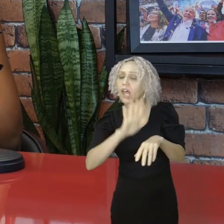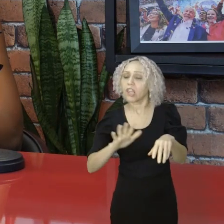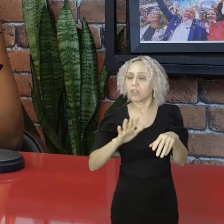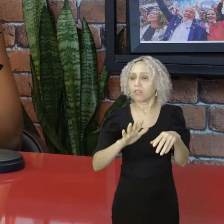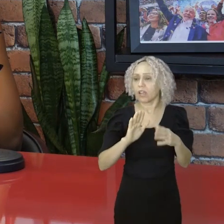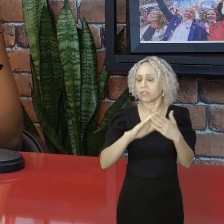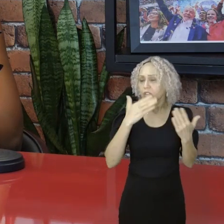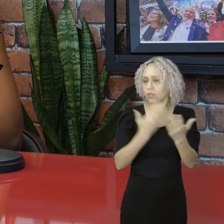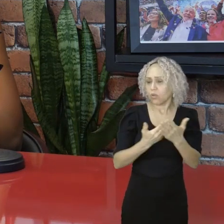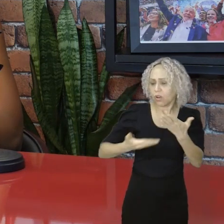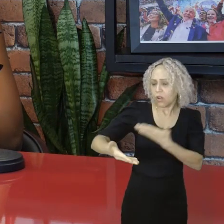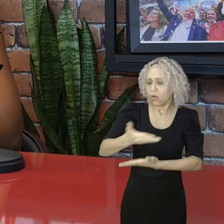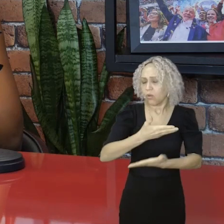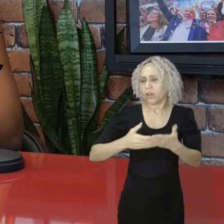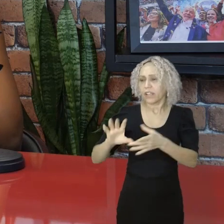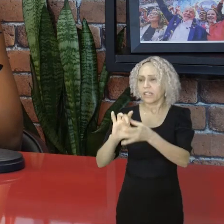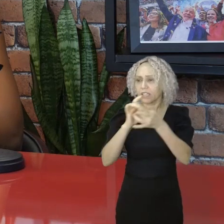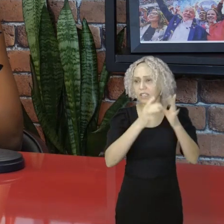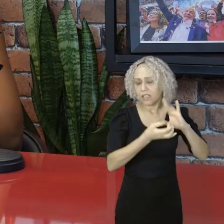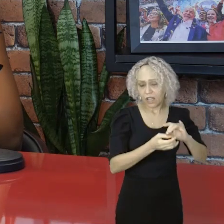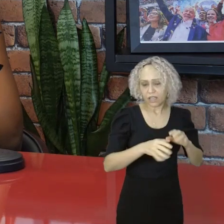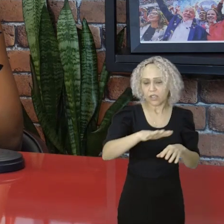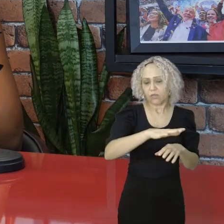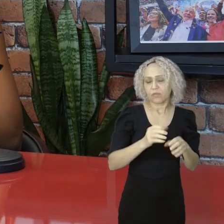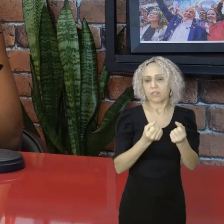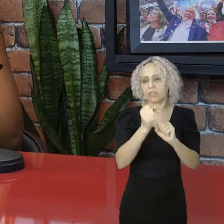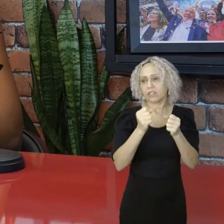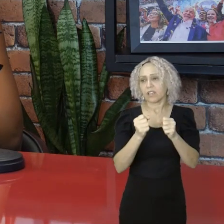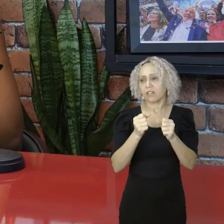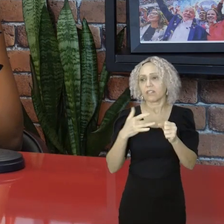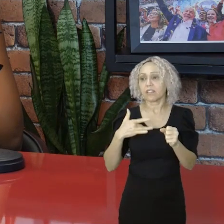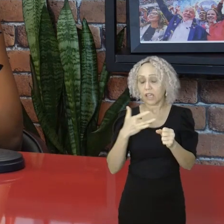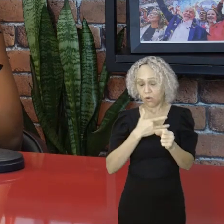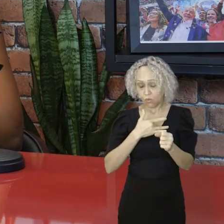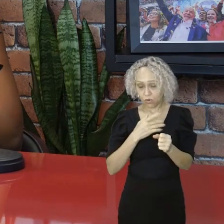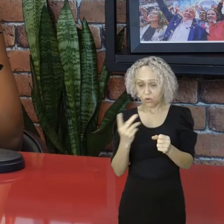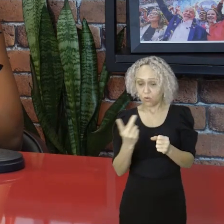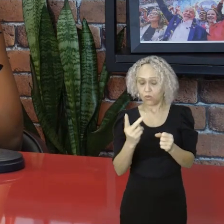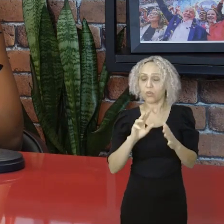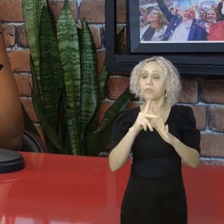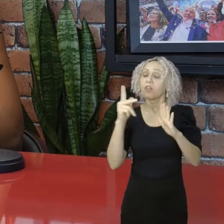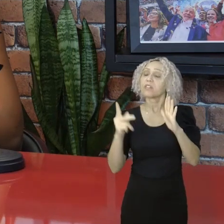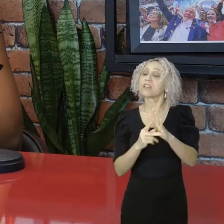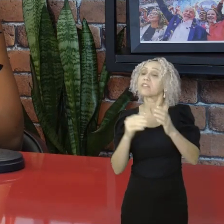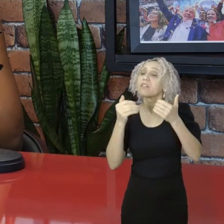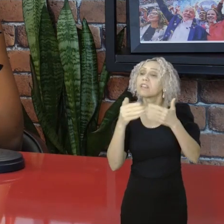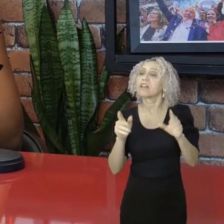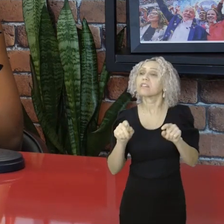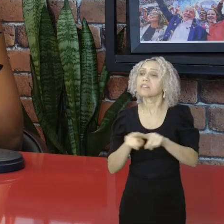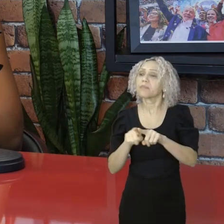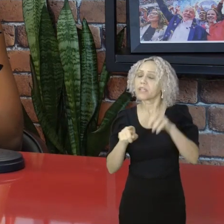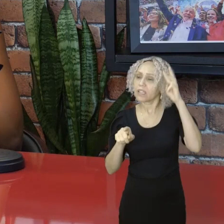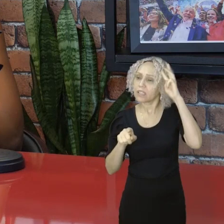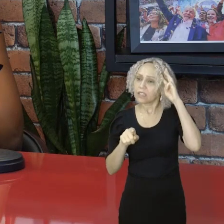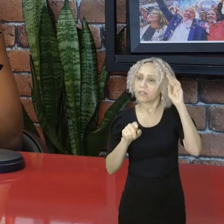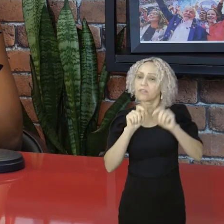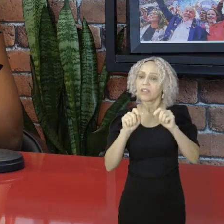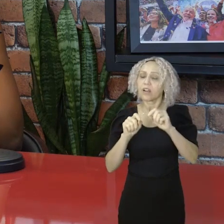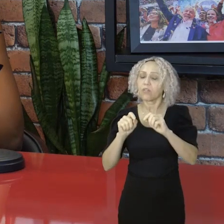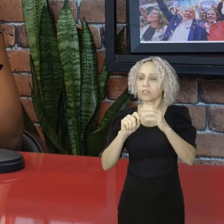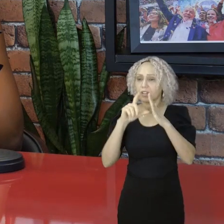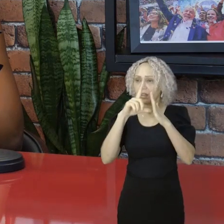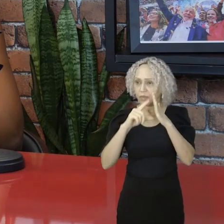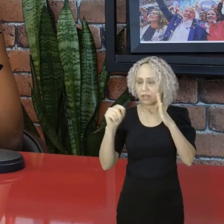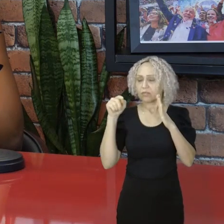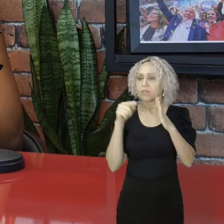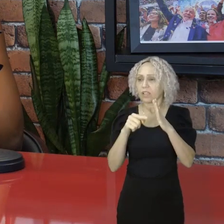Escolas Conectadas e sobre o Complexo Industrial da Saúde. Os dois projetos foram lançados também na terça-feira no